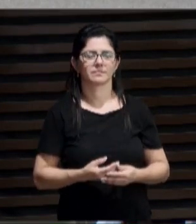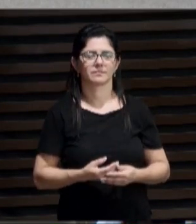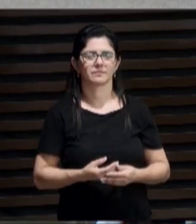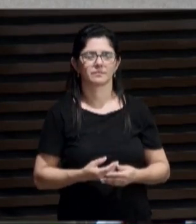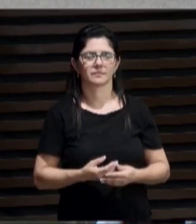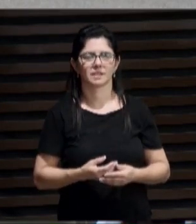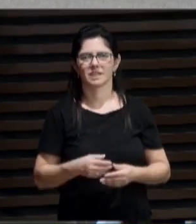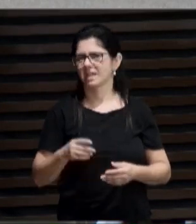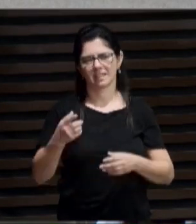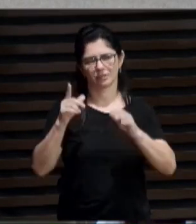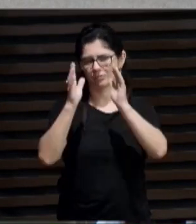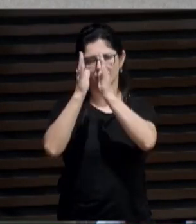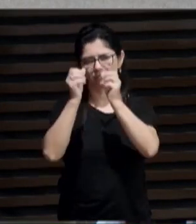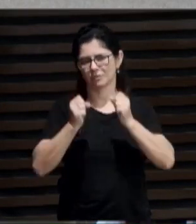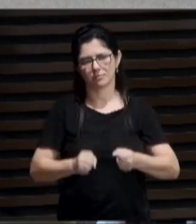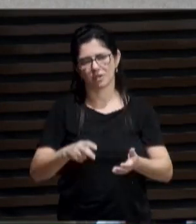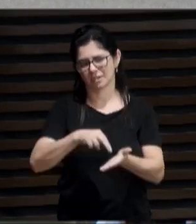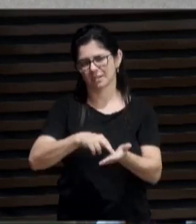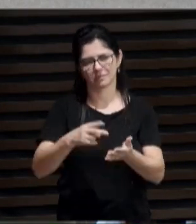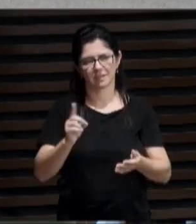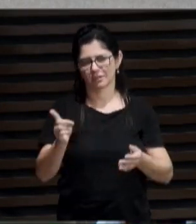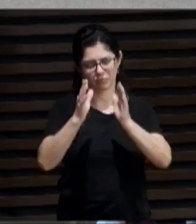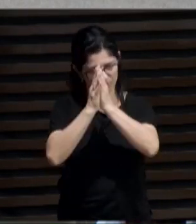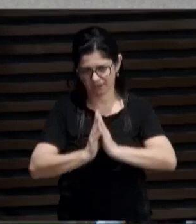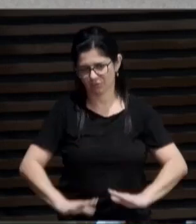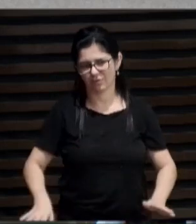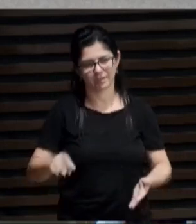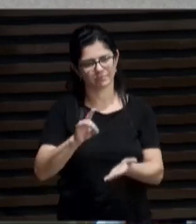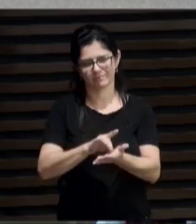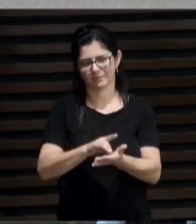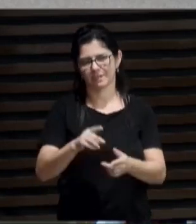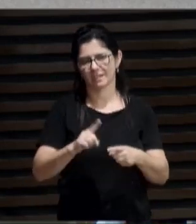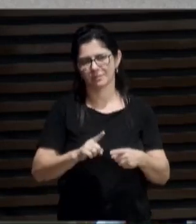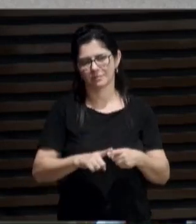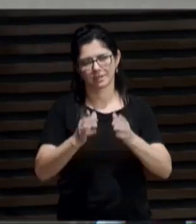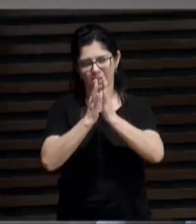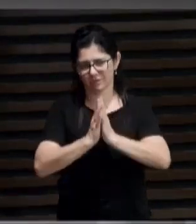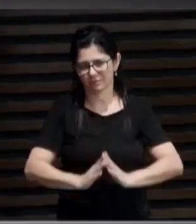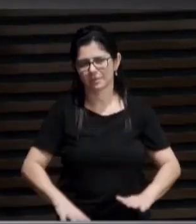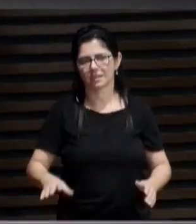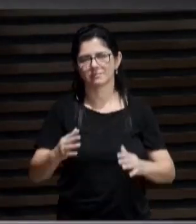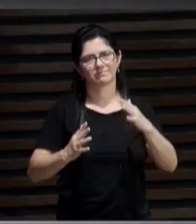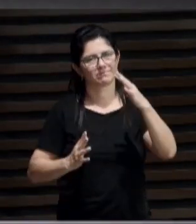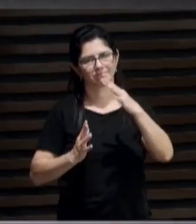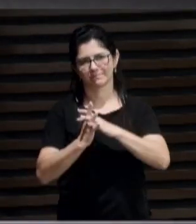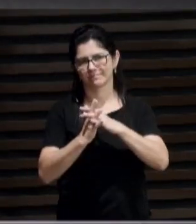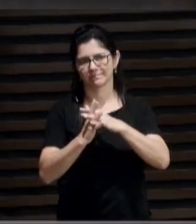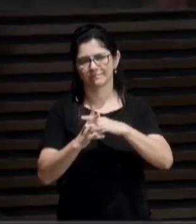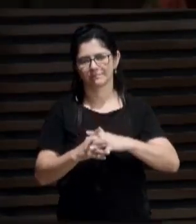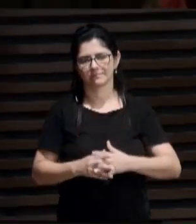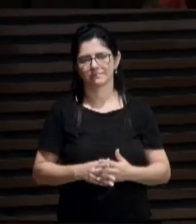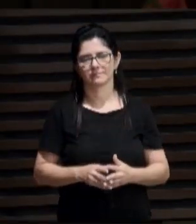adora ao Senhor, porque a adoração a Deus passa do que nós fazemos aqui. É comum